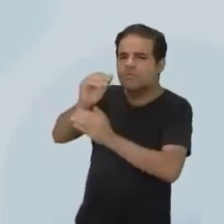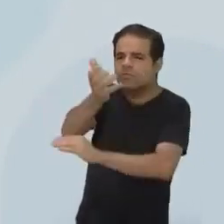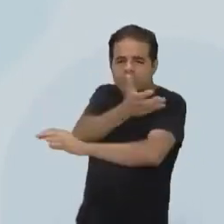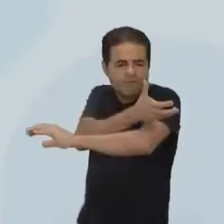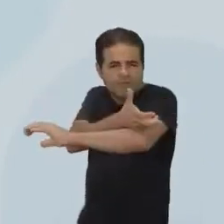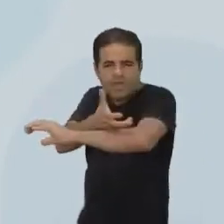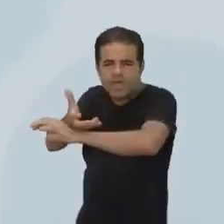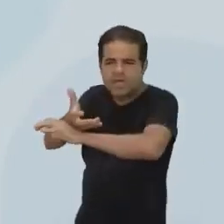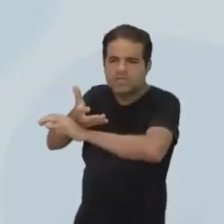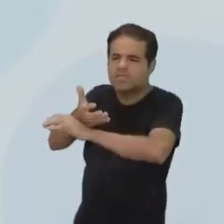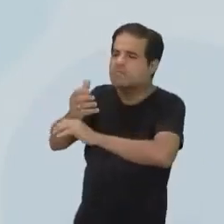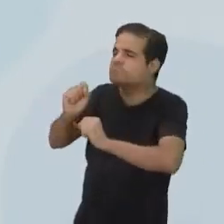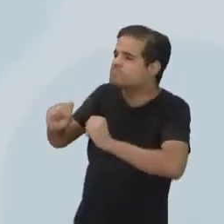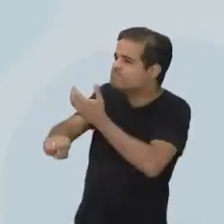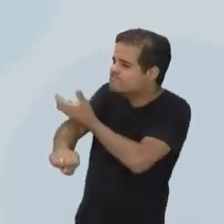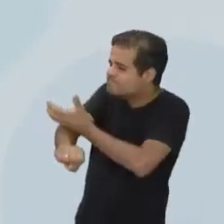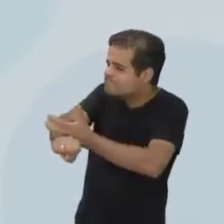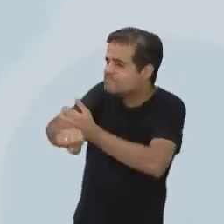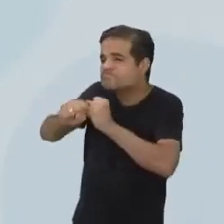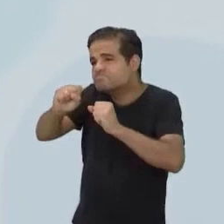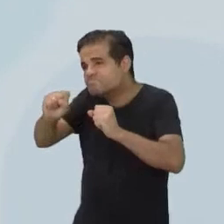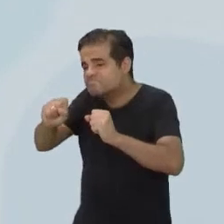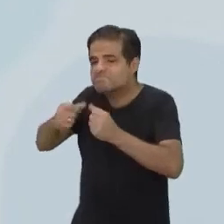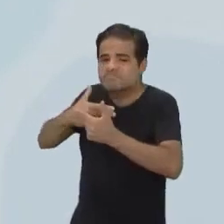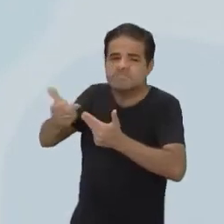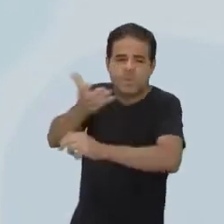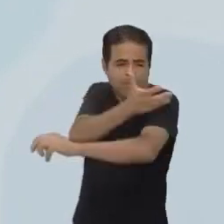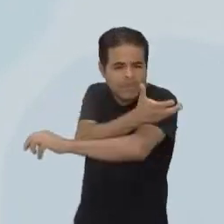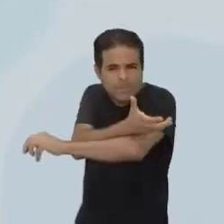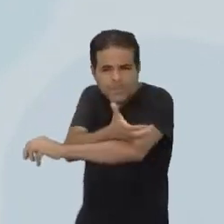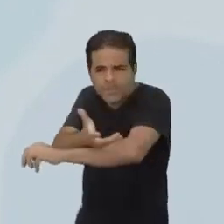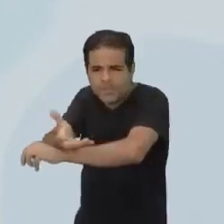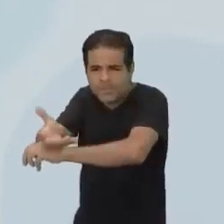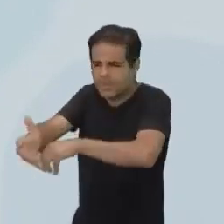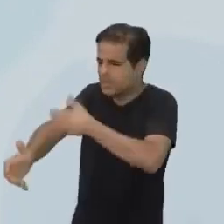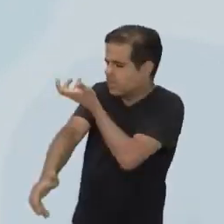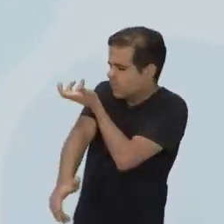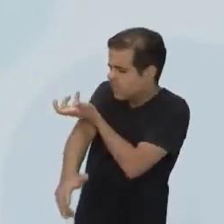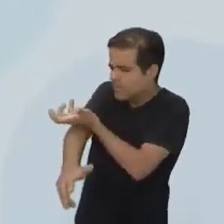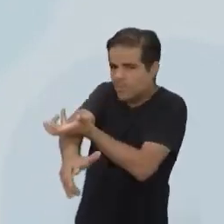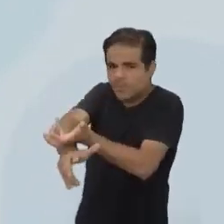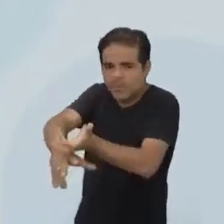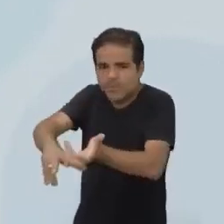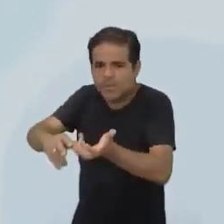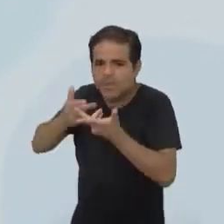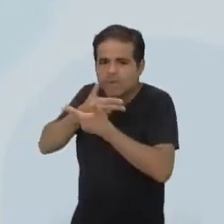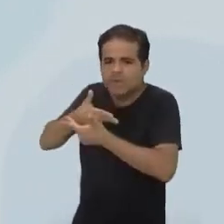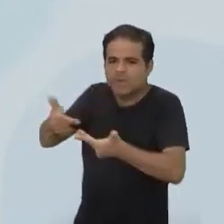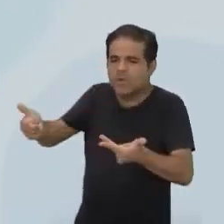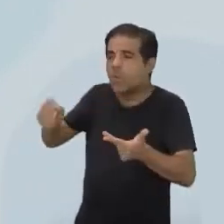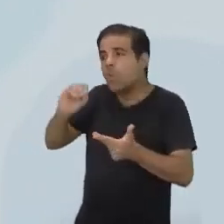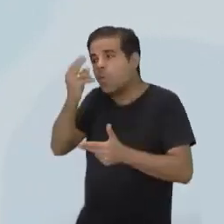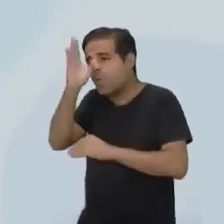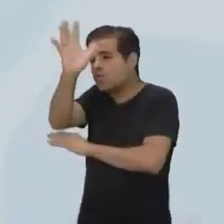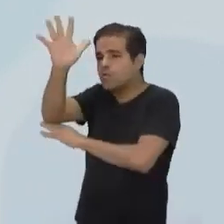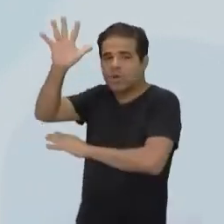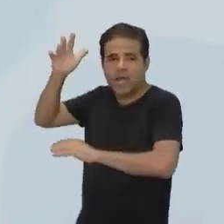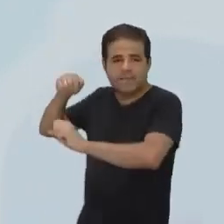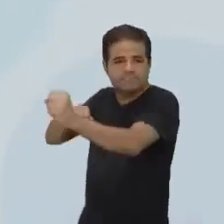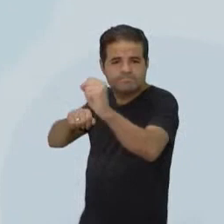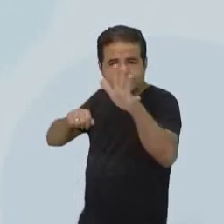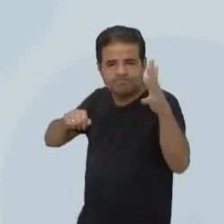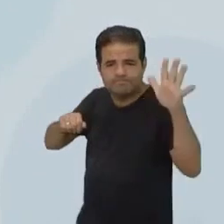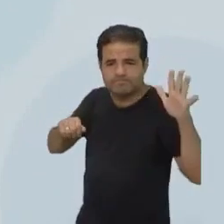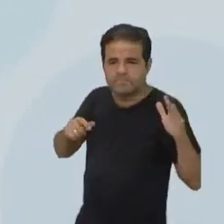vegetal, né? Então, ali pode ser alguma mata, pode ser alguma floresta, enfim, né? Mas